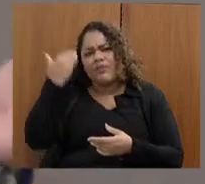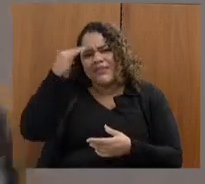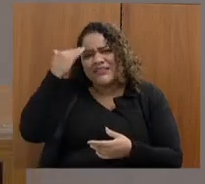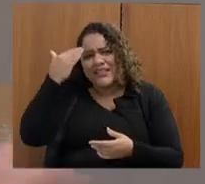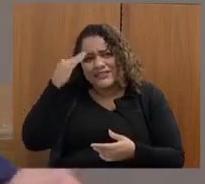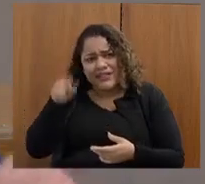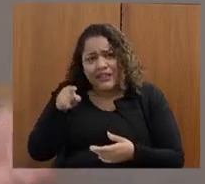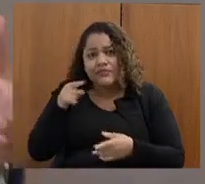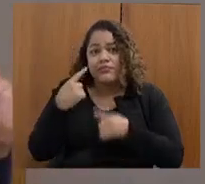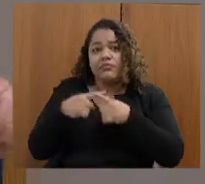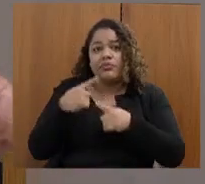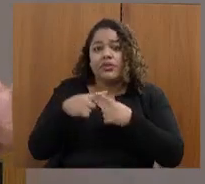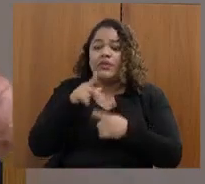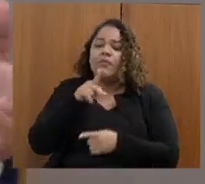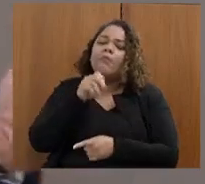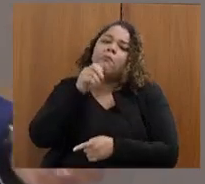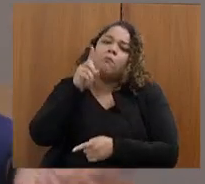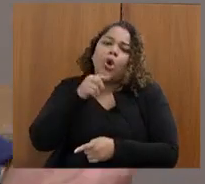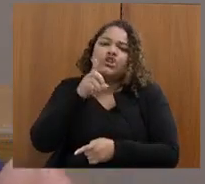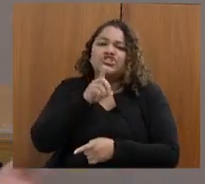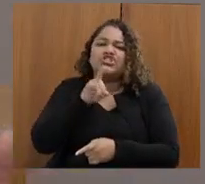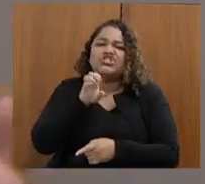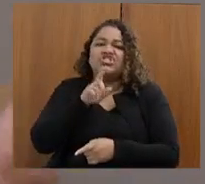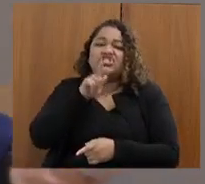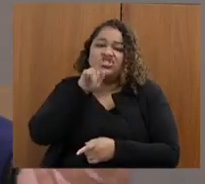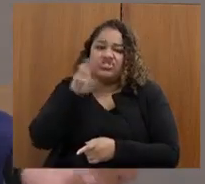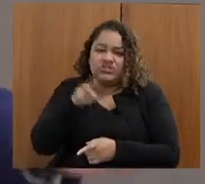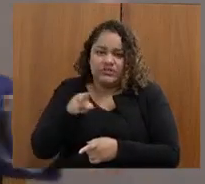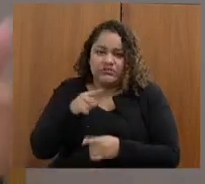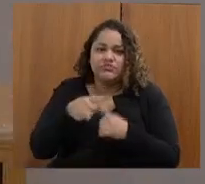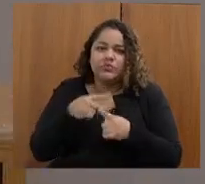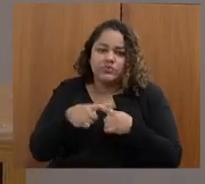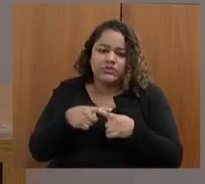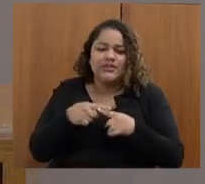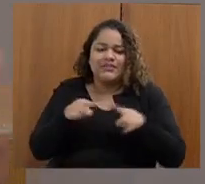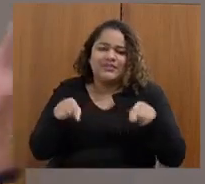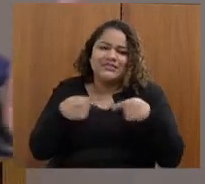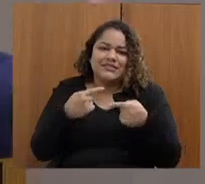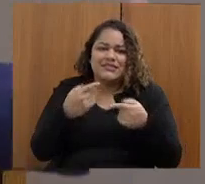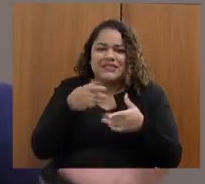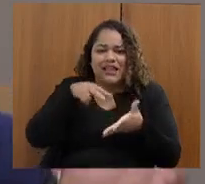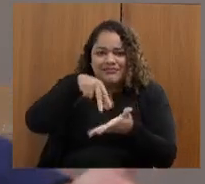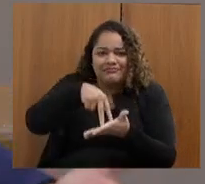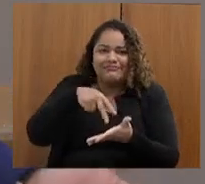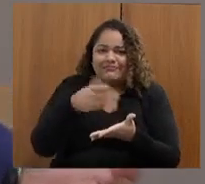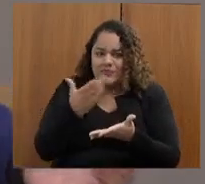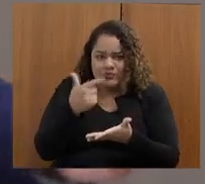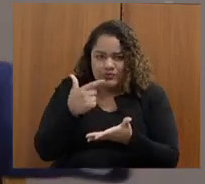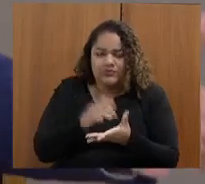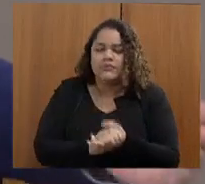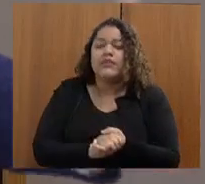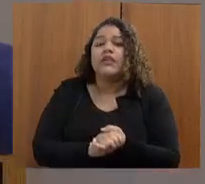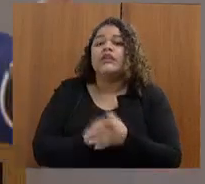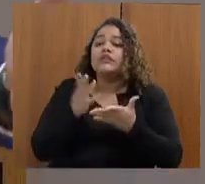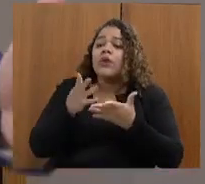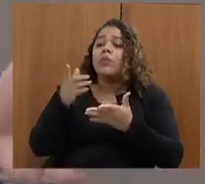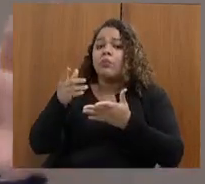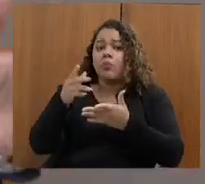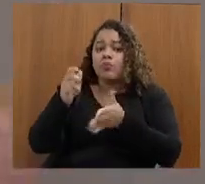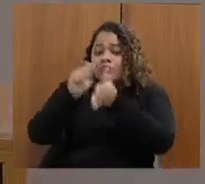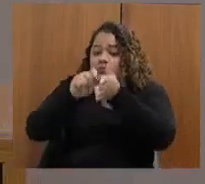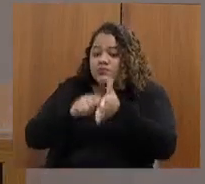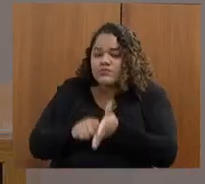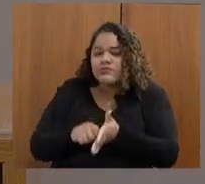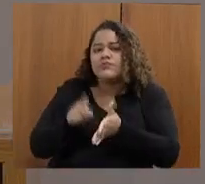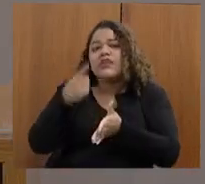porque ela não tá em sala de aula porque a gente tem um entendimento sobre isso e por escrito se puder nos provocar porque a gente possa responder e auxiliar procurar